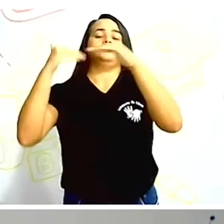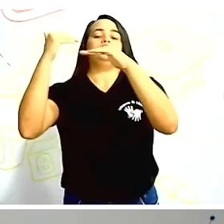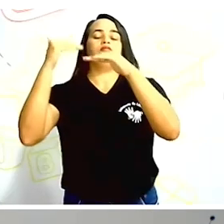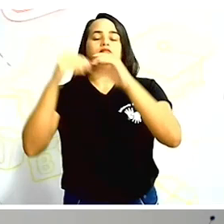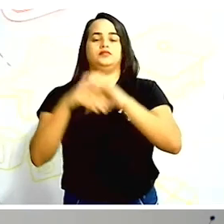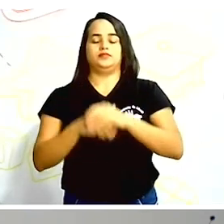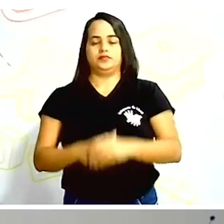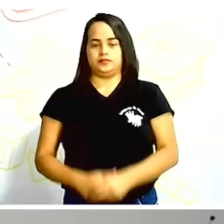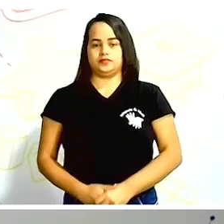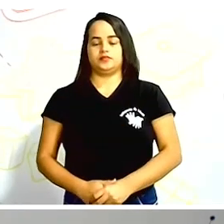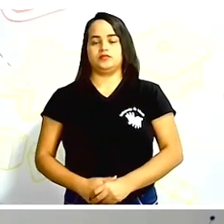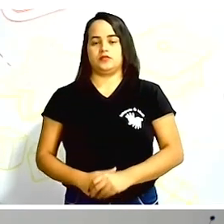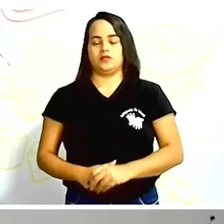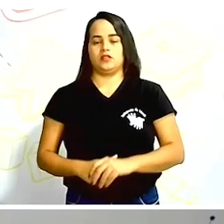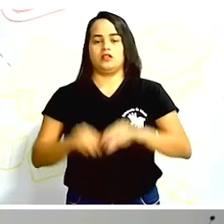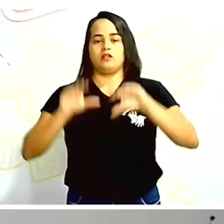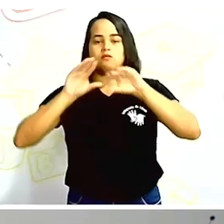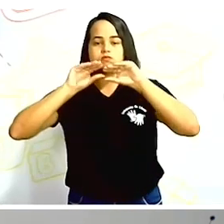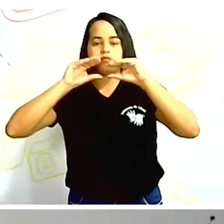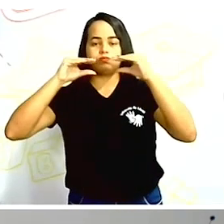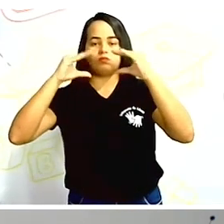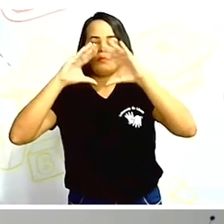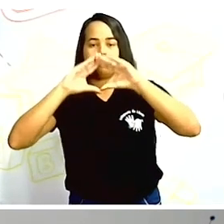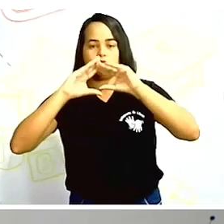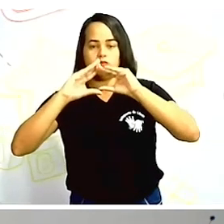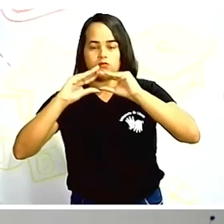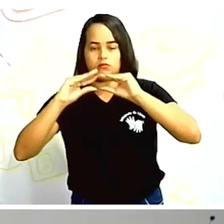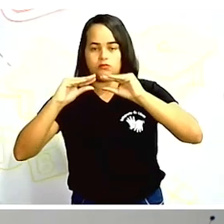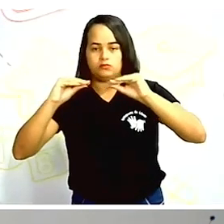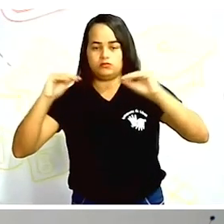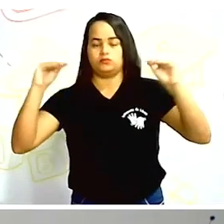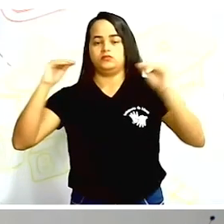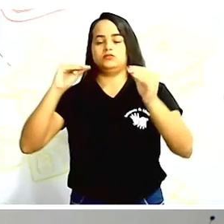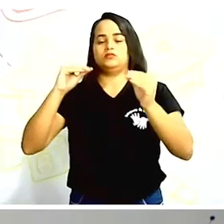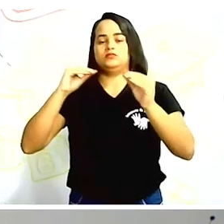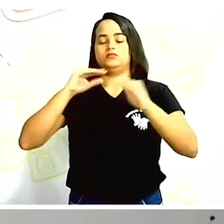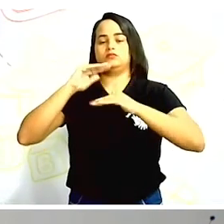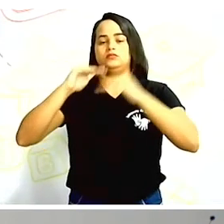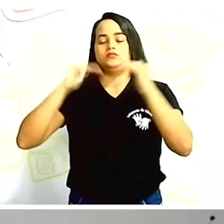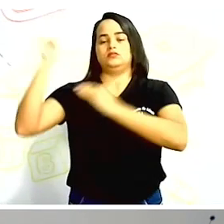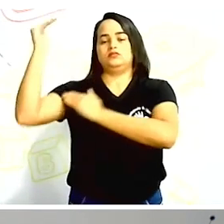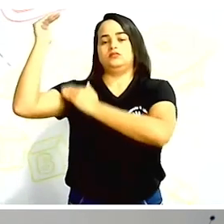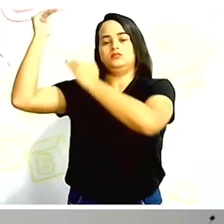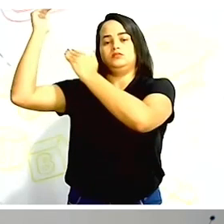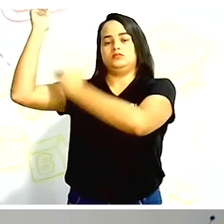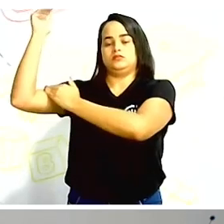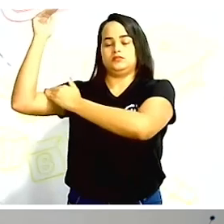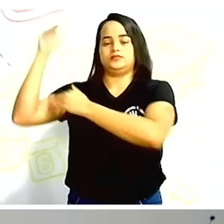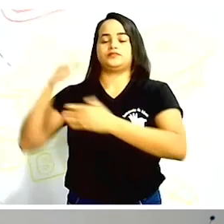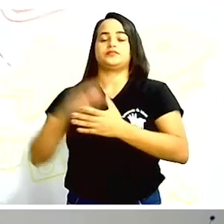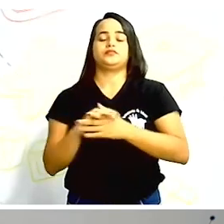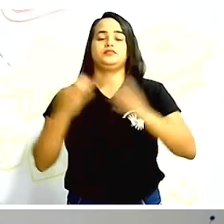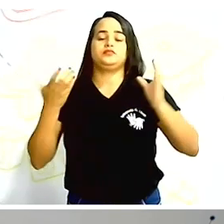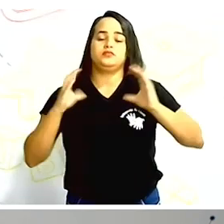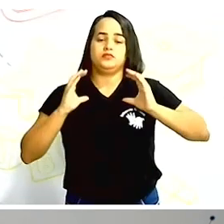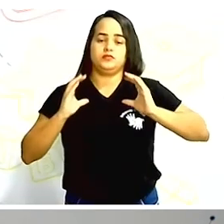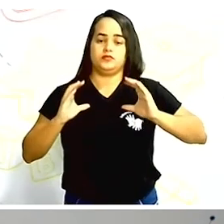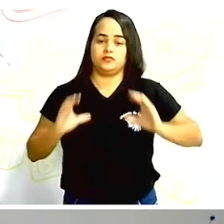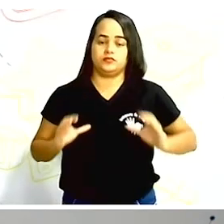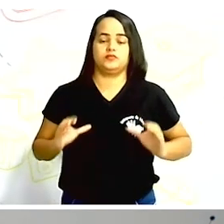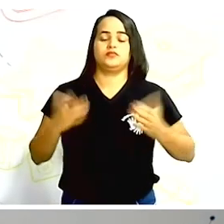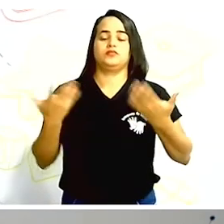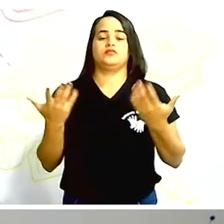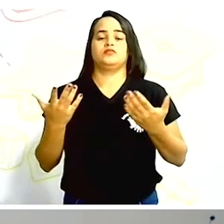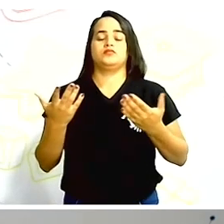certo? Vai fazer com que eles comecem a aparecer mais rápido. No corpo, vai promover o crescimento dos